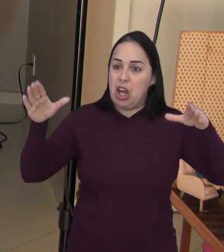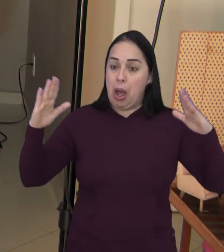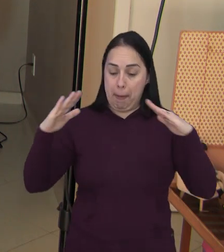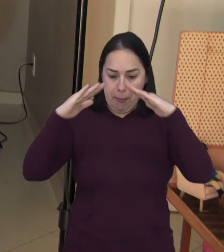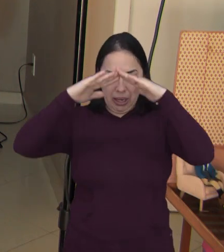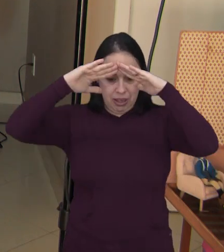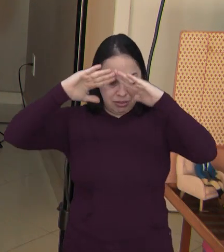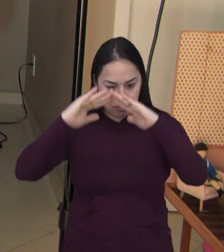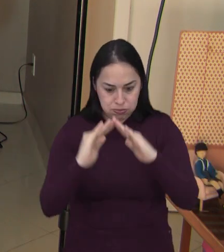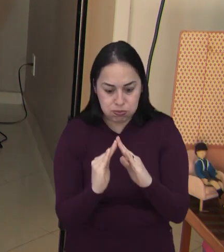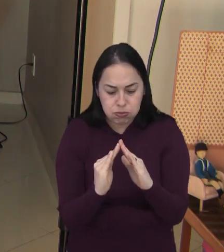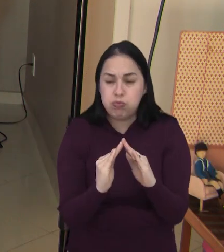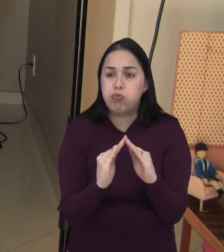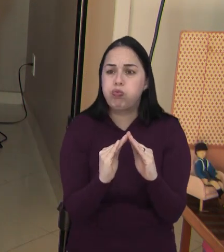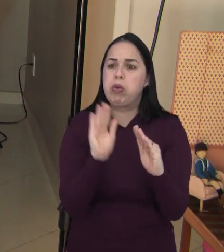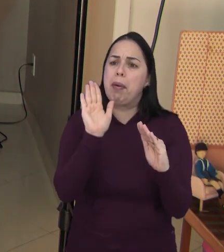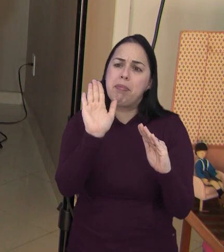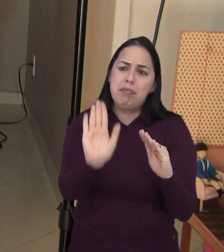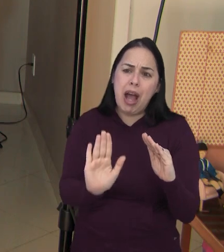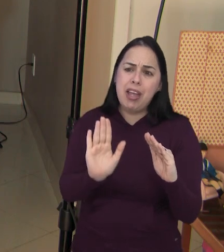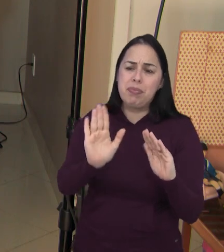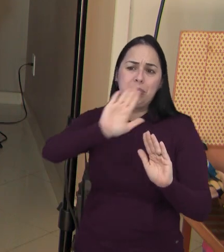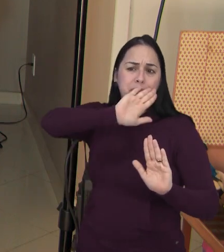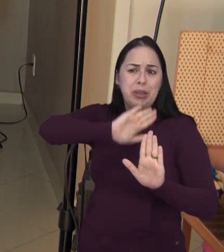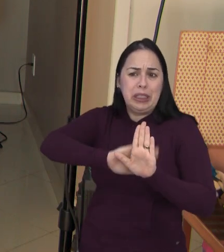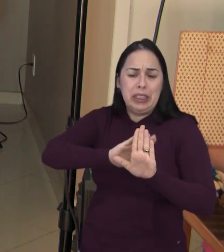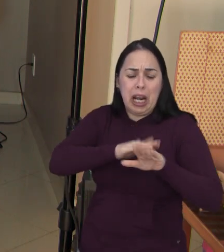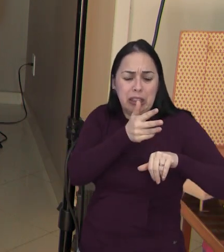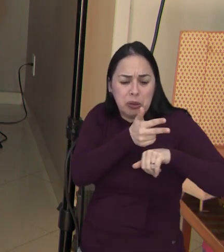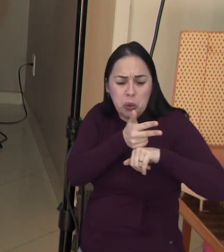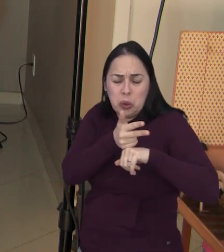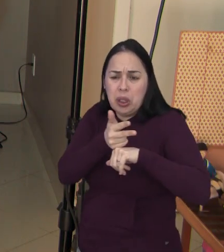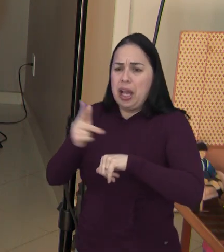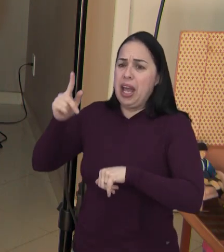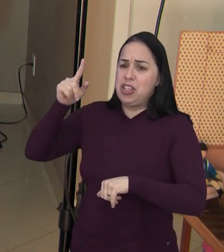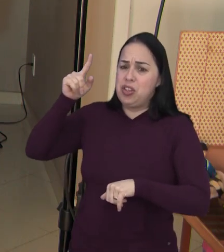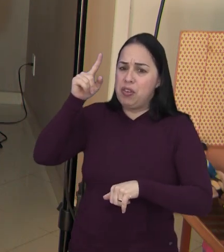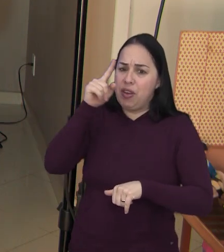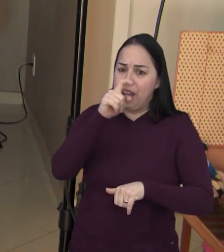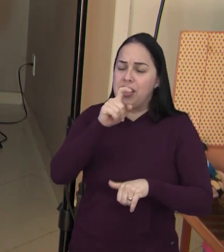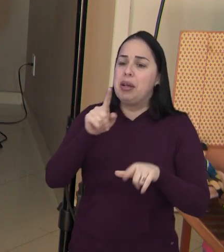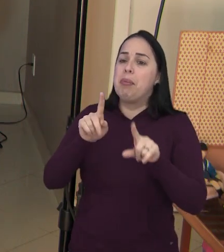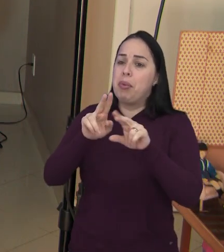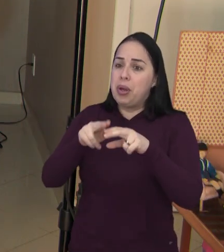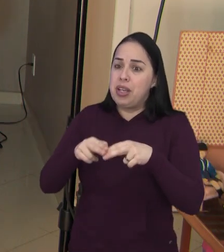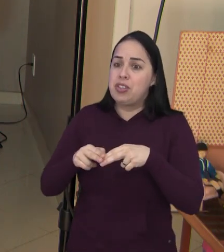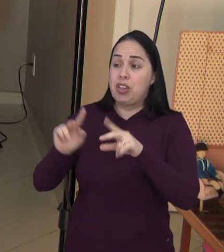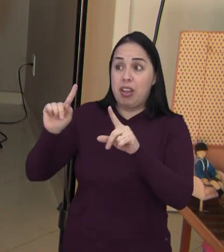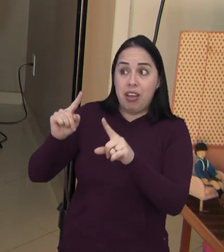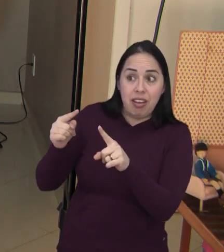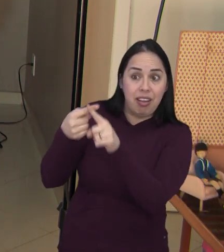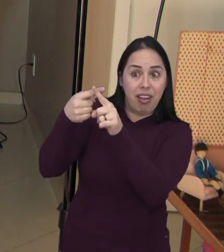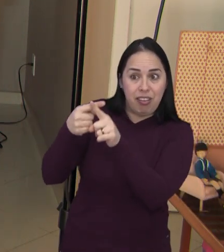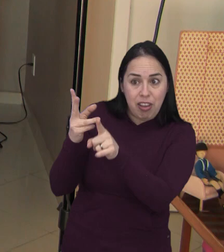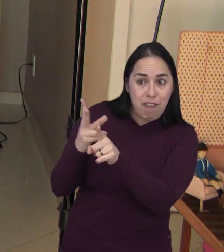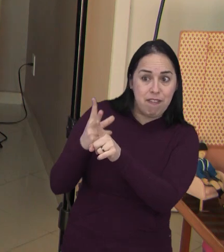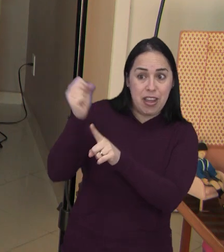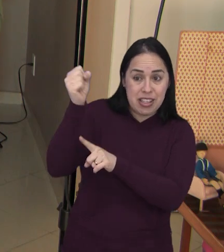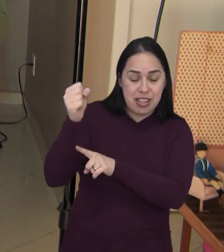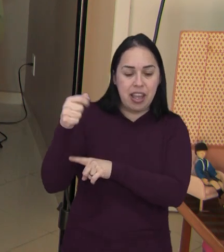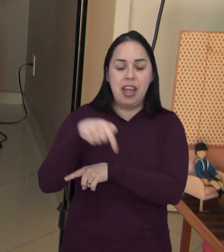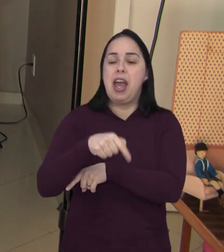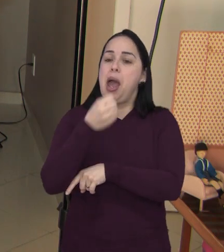mundo que vocês inventam, mas ao mesmo tempo é muito trabalhoso e o reconhecimento também pode ser imenso, né? Nós temos